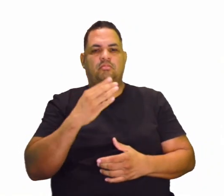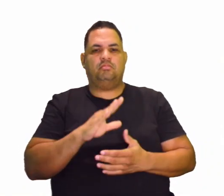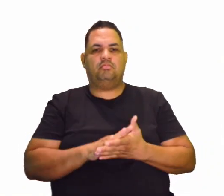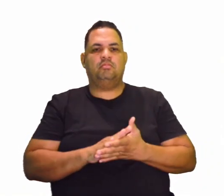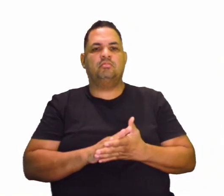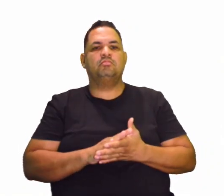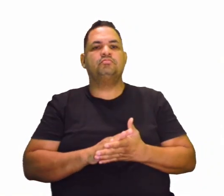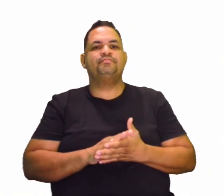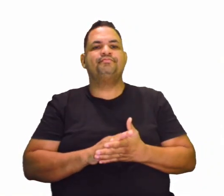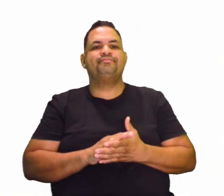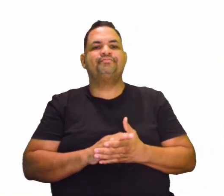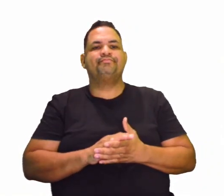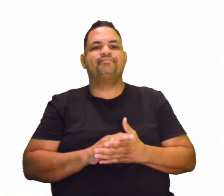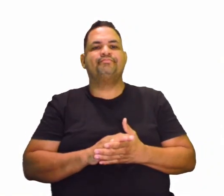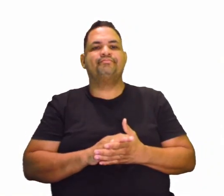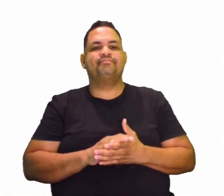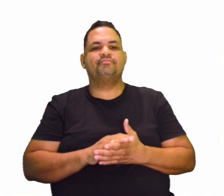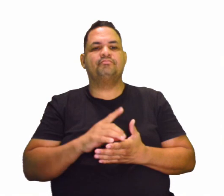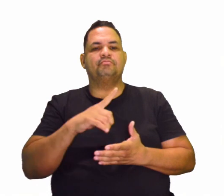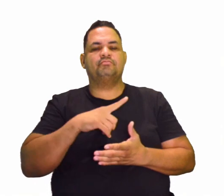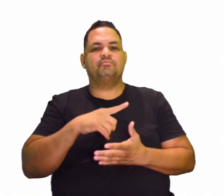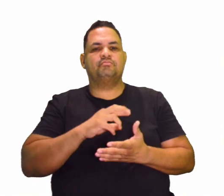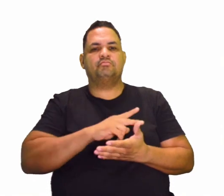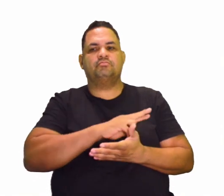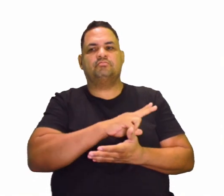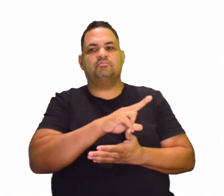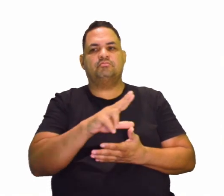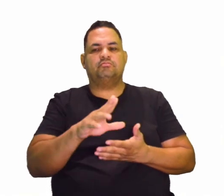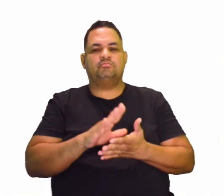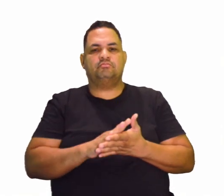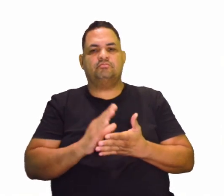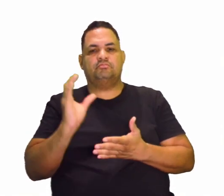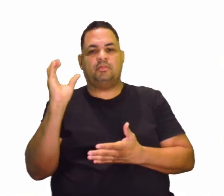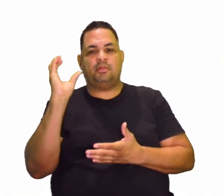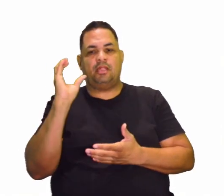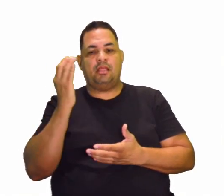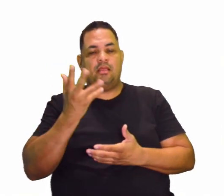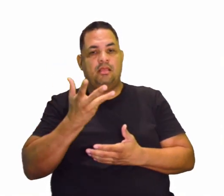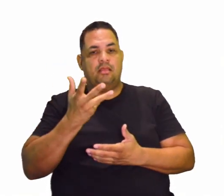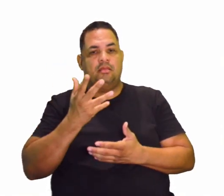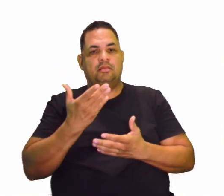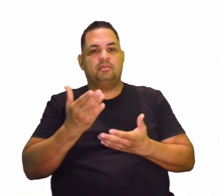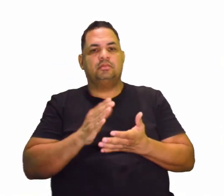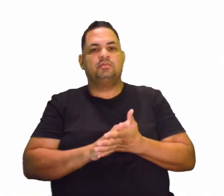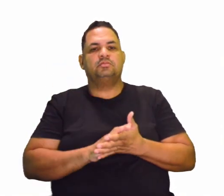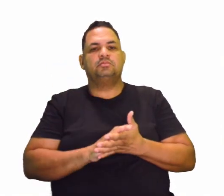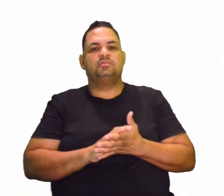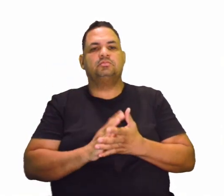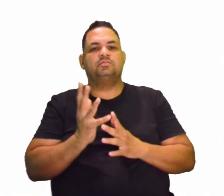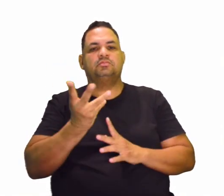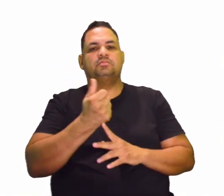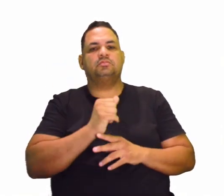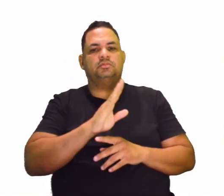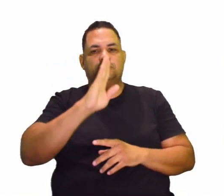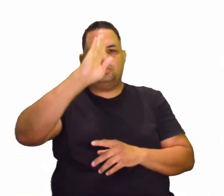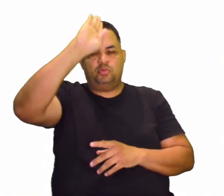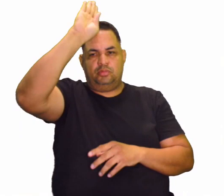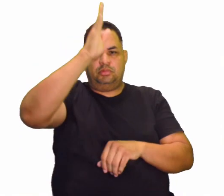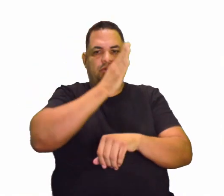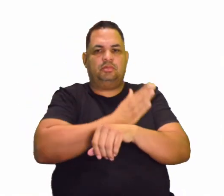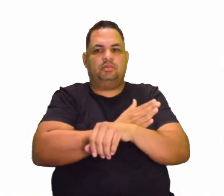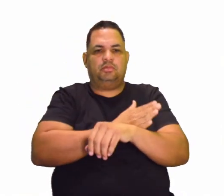leitura. Tem várias questões, então eu vou correr um pouquinho. A arte romana e medieval conecta-se com